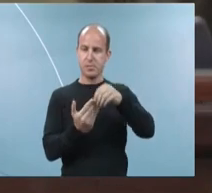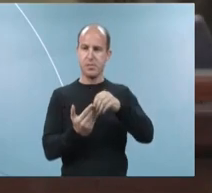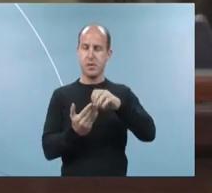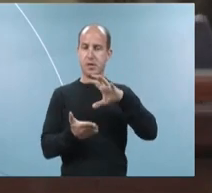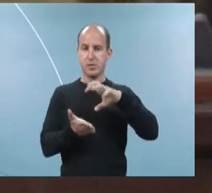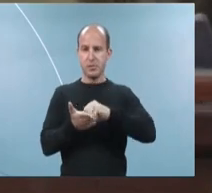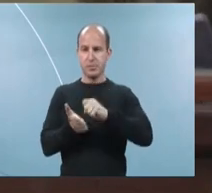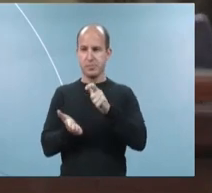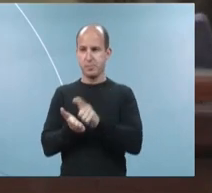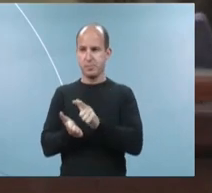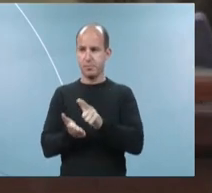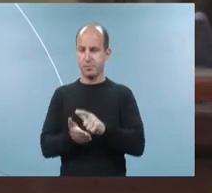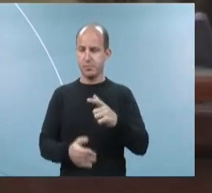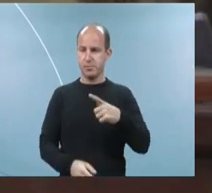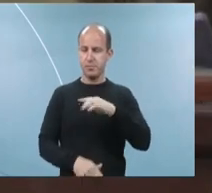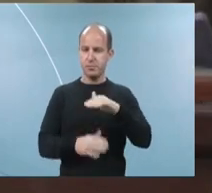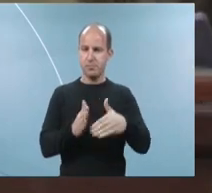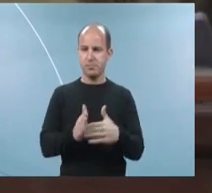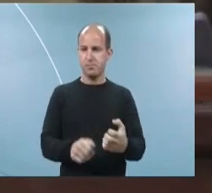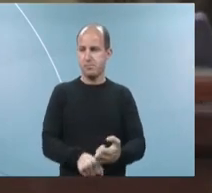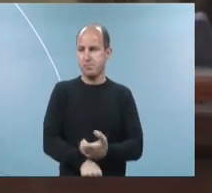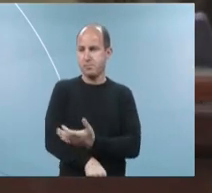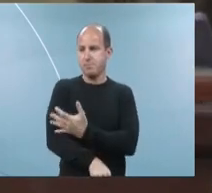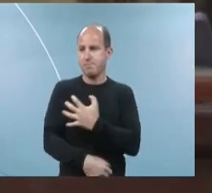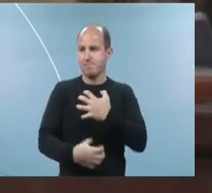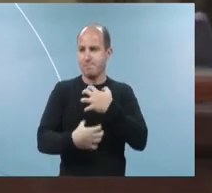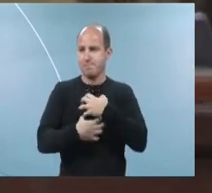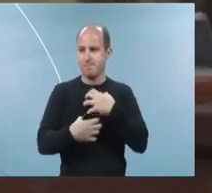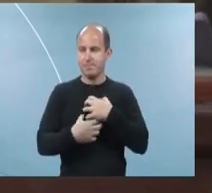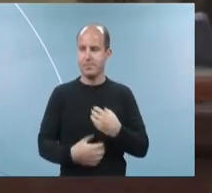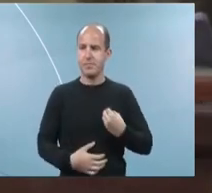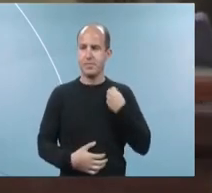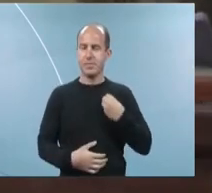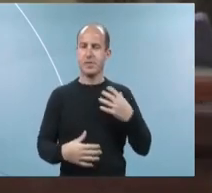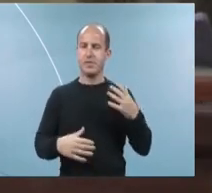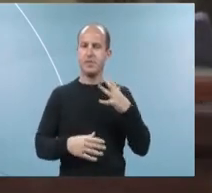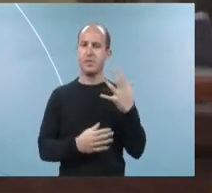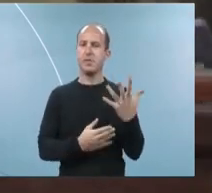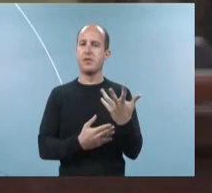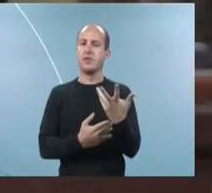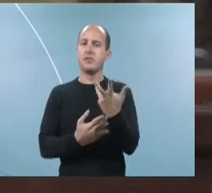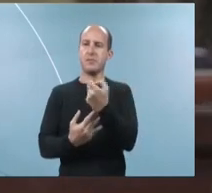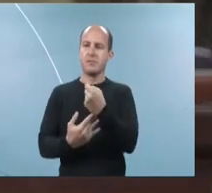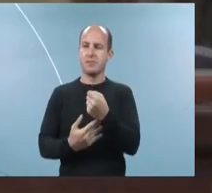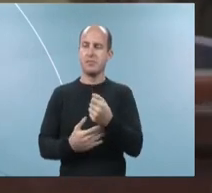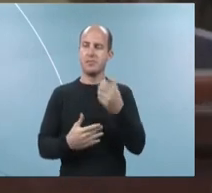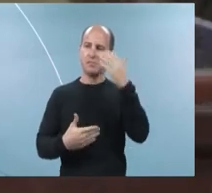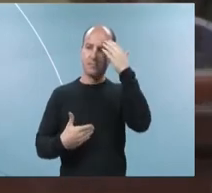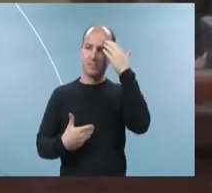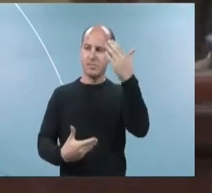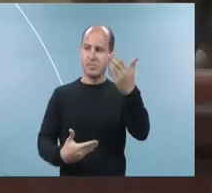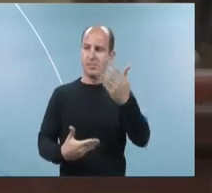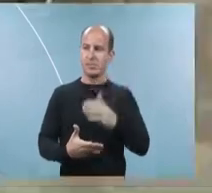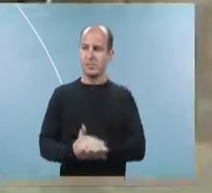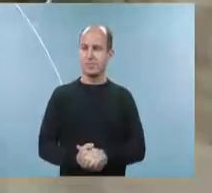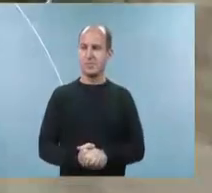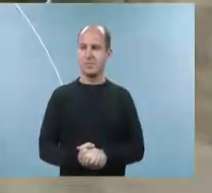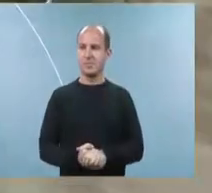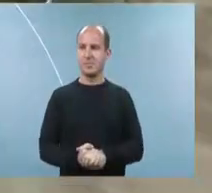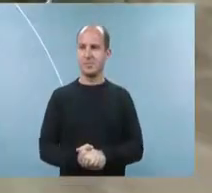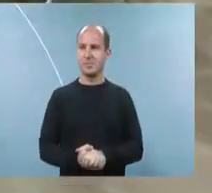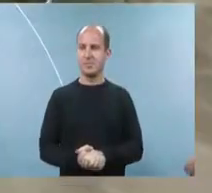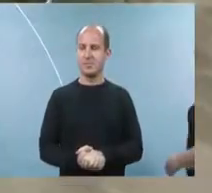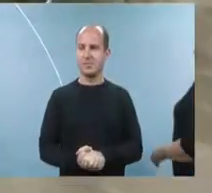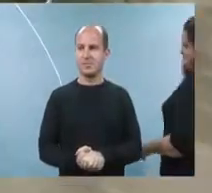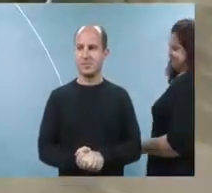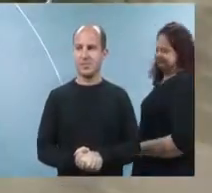papel toda a minha emoção sentida. Vivas a todos os artesões. Obrigada, obrigada.